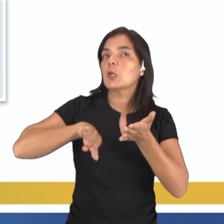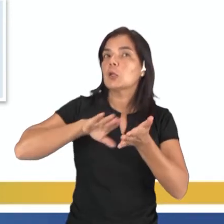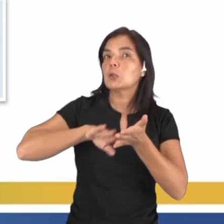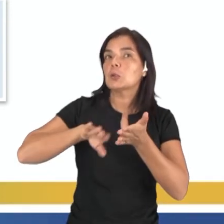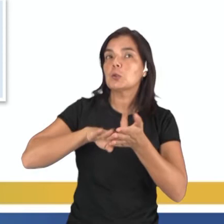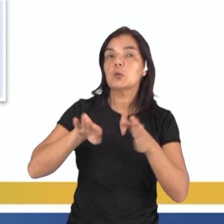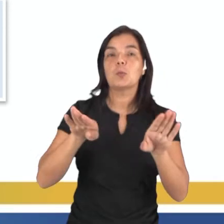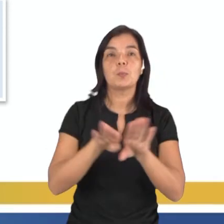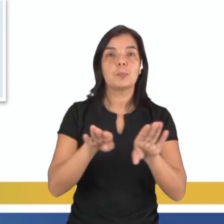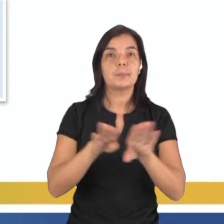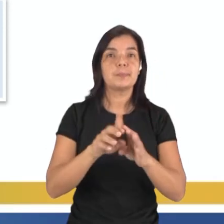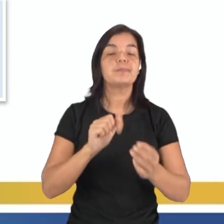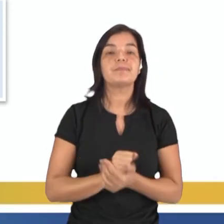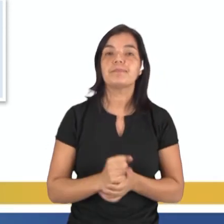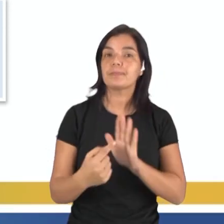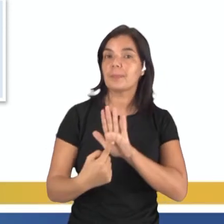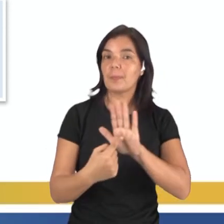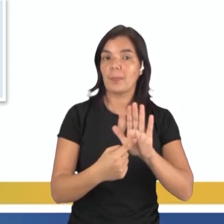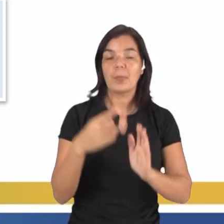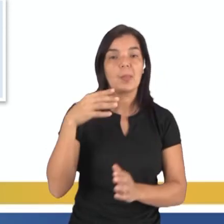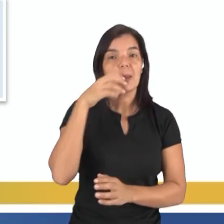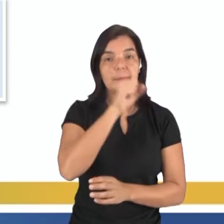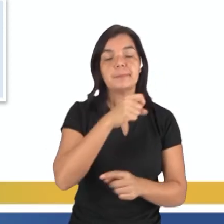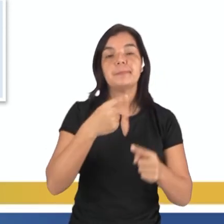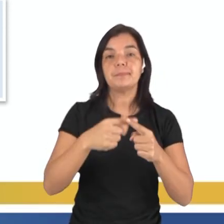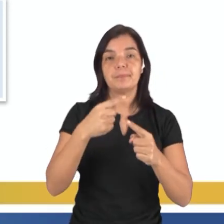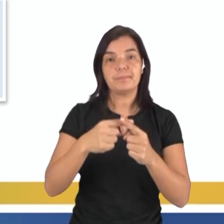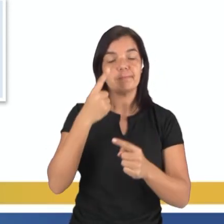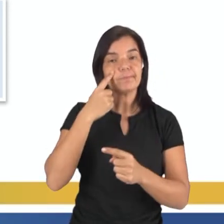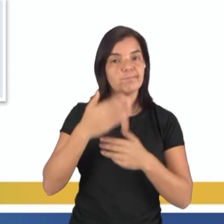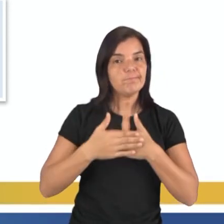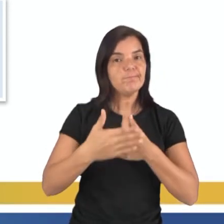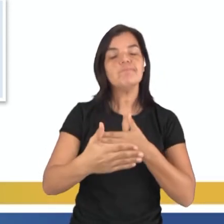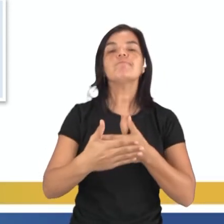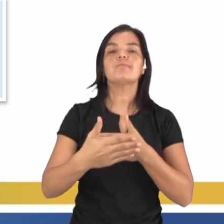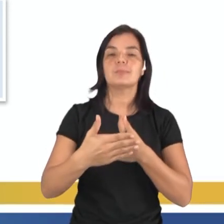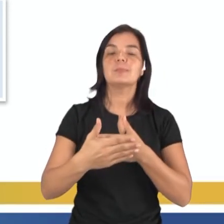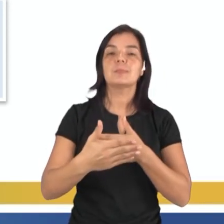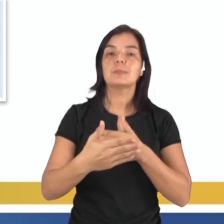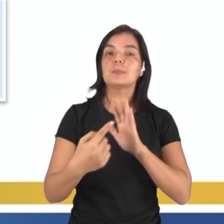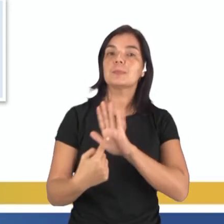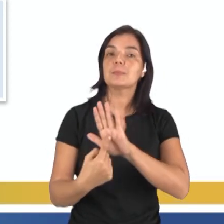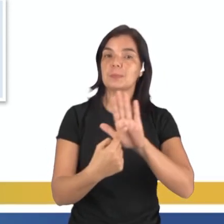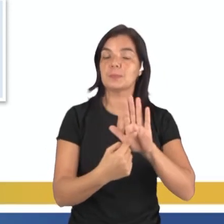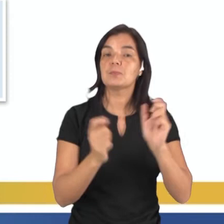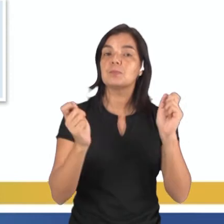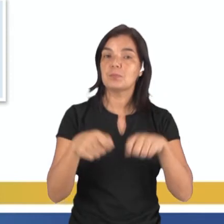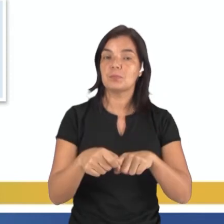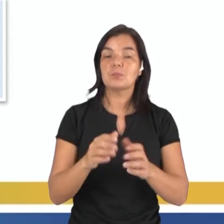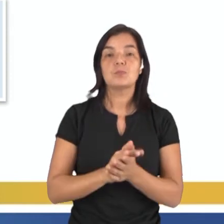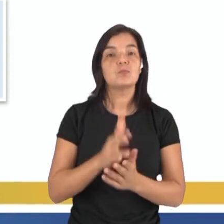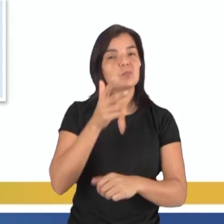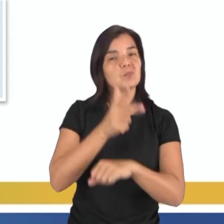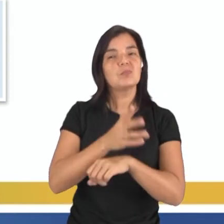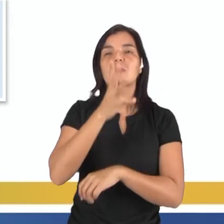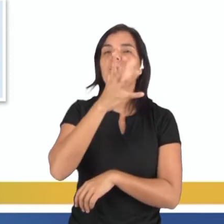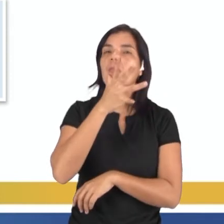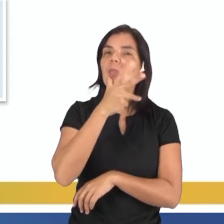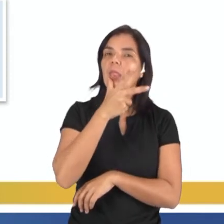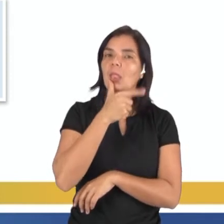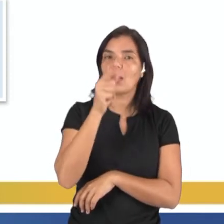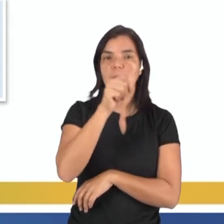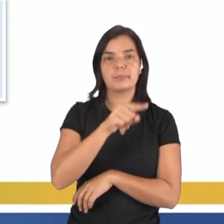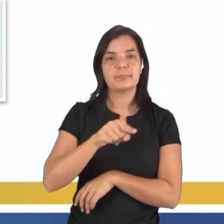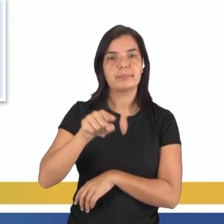recurso autoplay, que é reprodução automática, pois quando você avança a apresentação, pode ser que o vídeo demore a